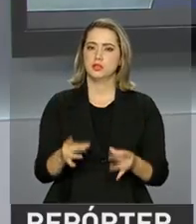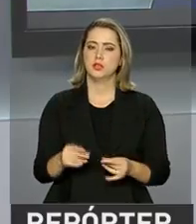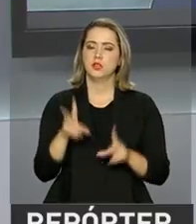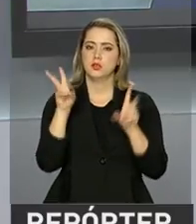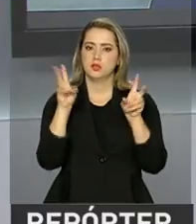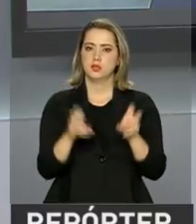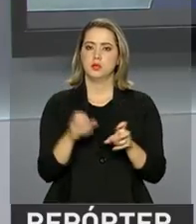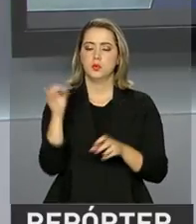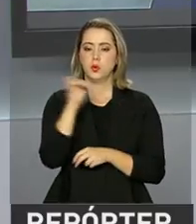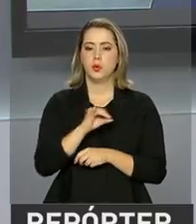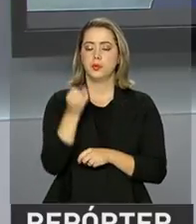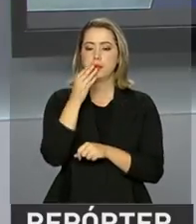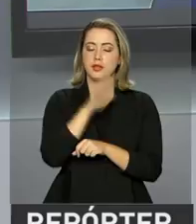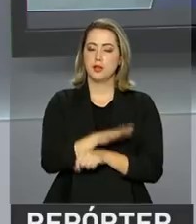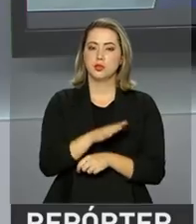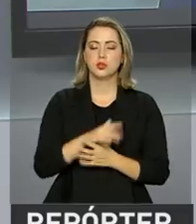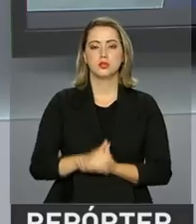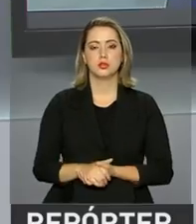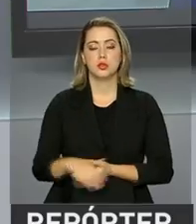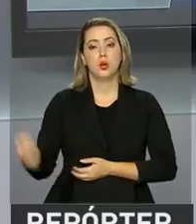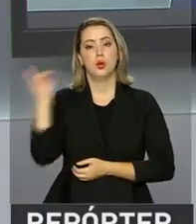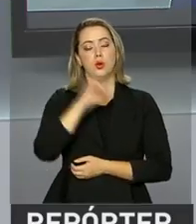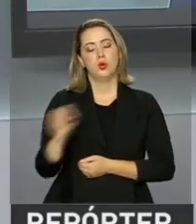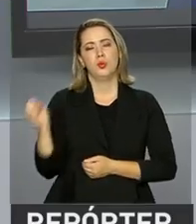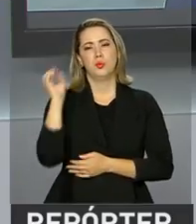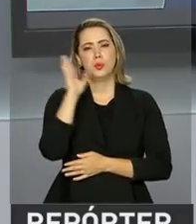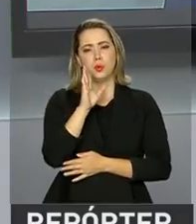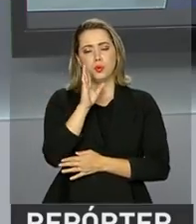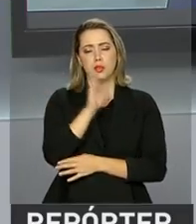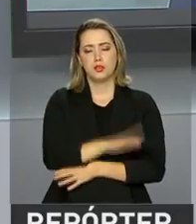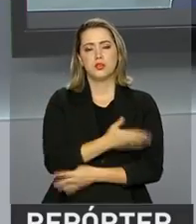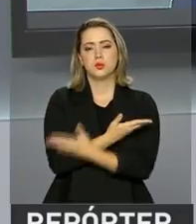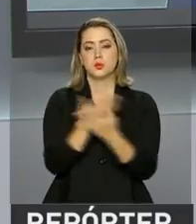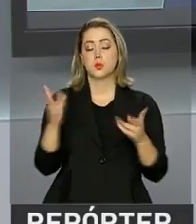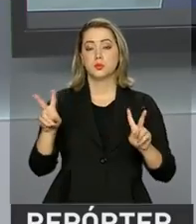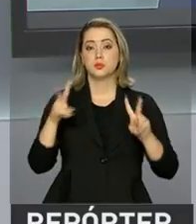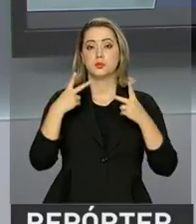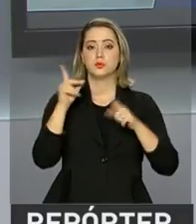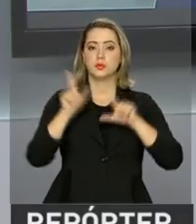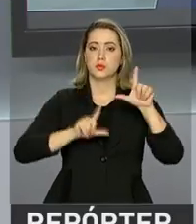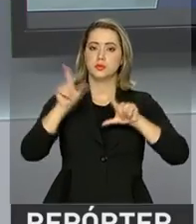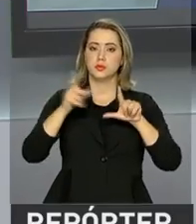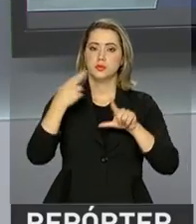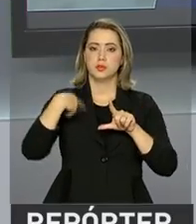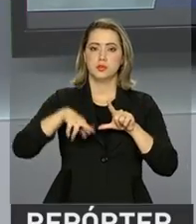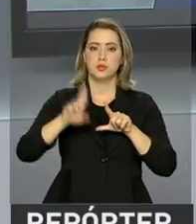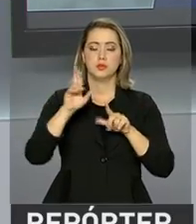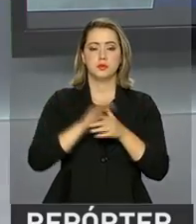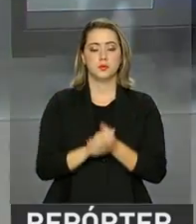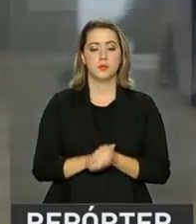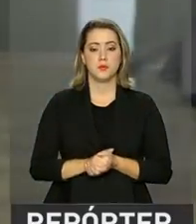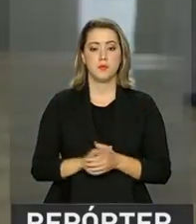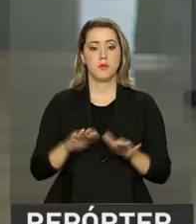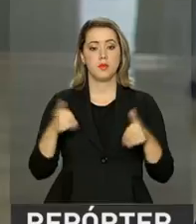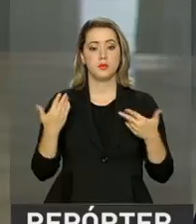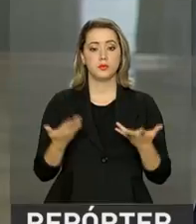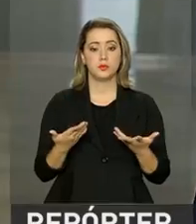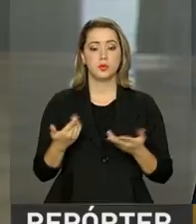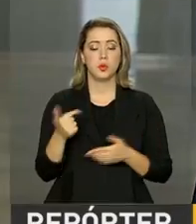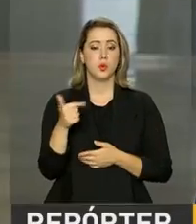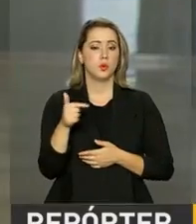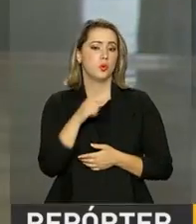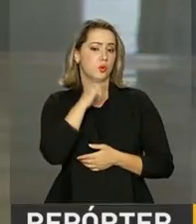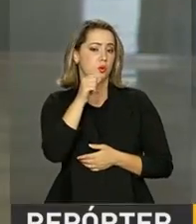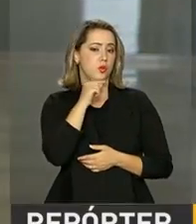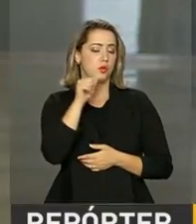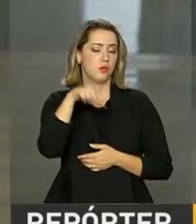assunto e paulo boa tarde pra você mandou à tarde pra você boa tarde a todos que nos assistem na tv nbr olho humano sem dúvida